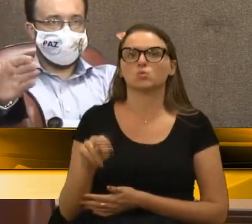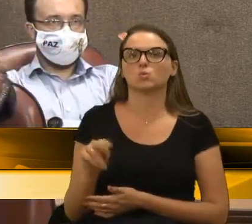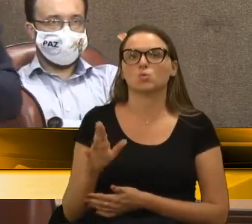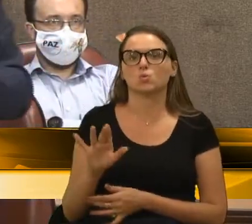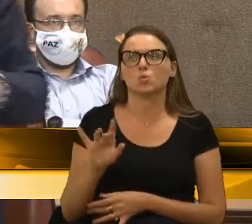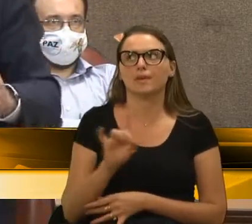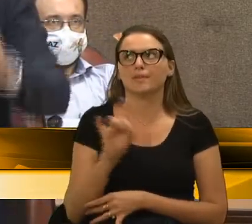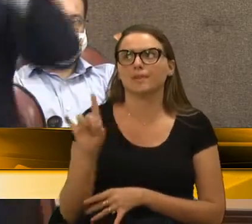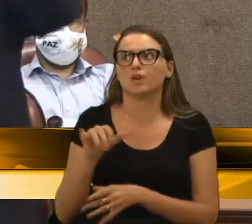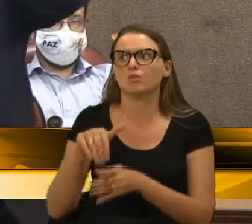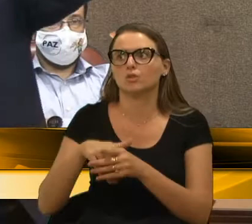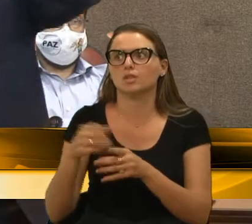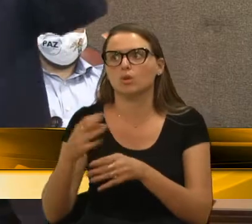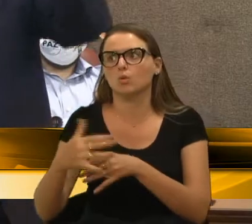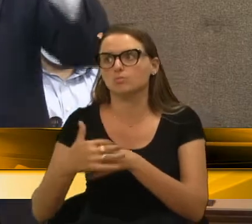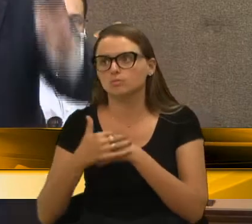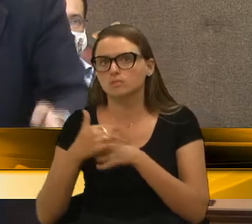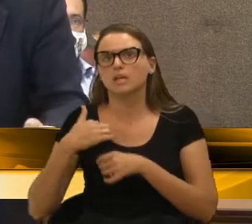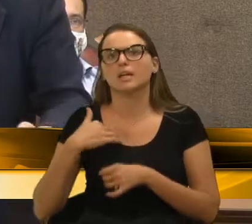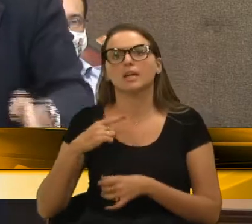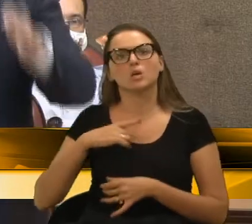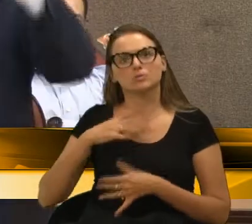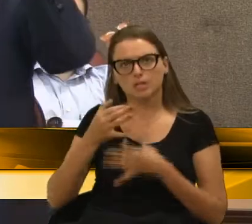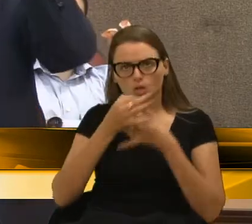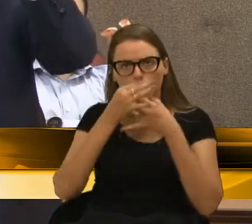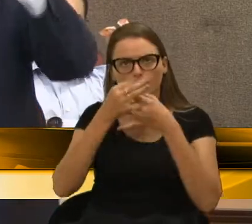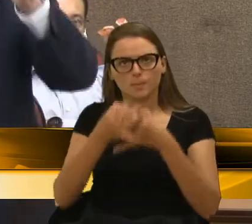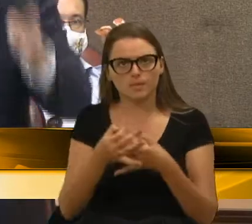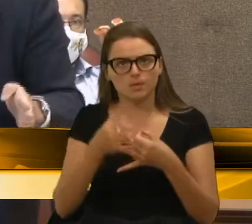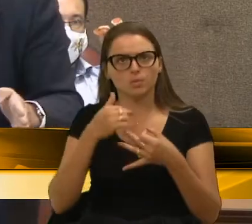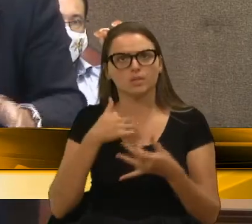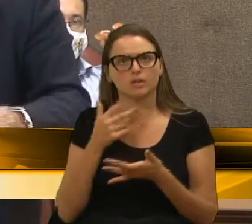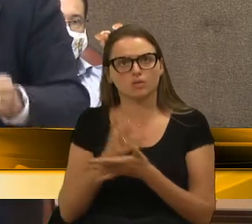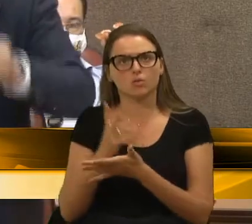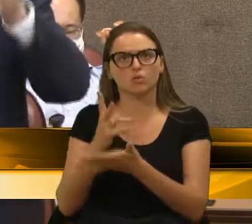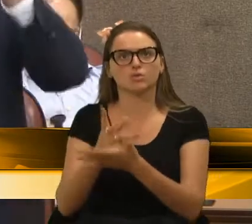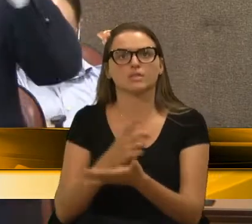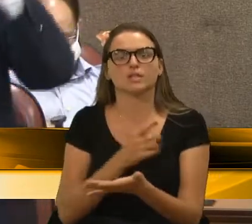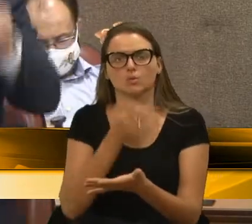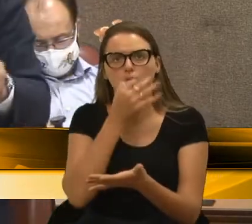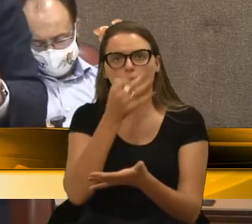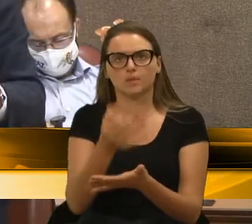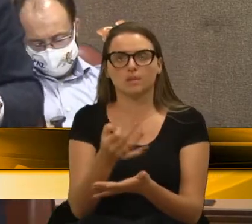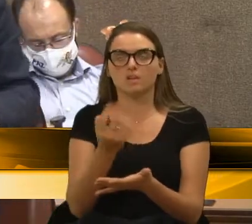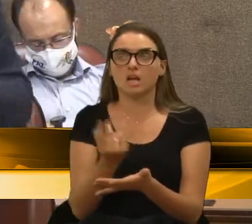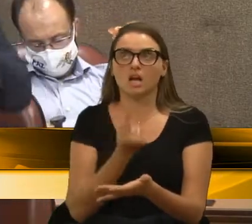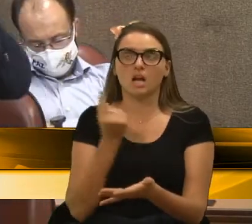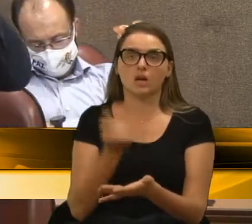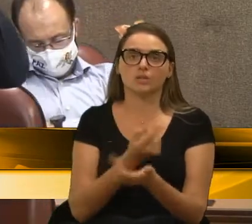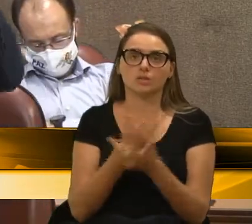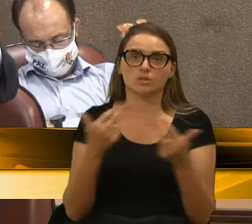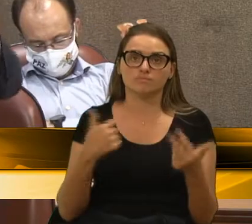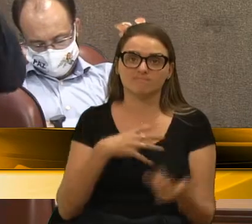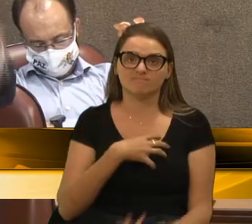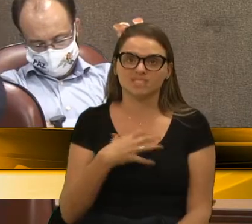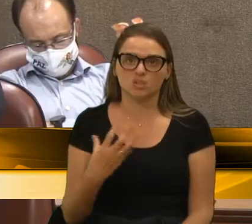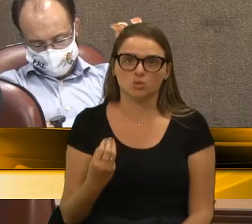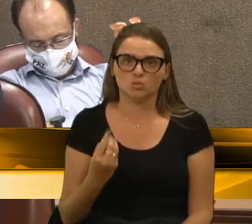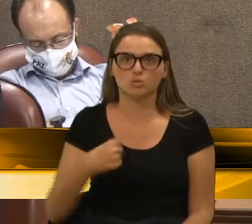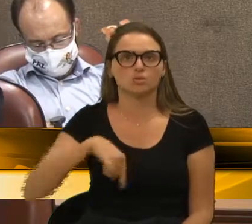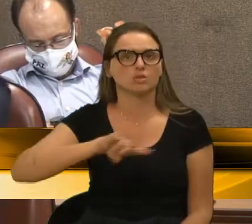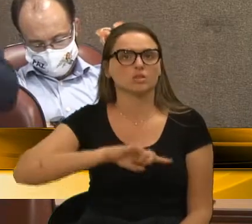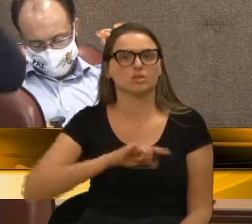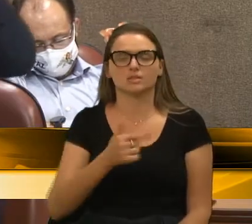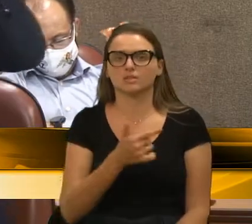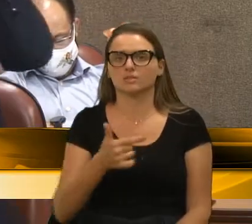votar, me escondi. Sou uma pessoa que tem posição e vou continuar tendo posição. A única coisa que eu lamento é que nós não tivemos tempo